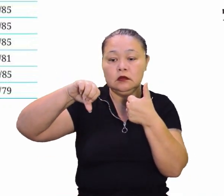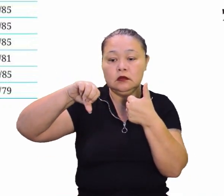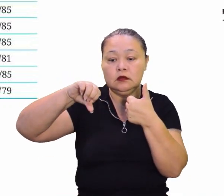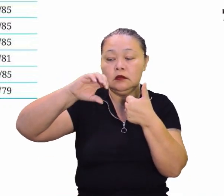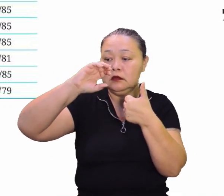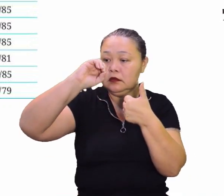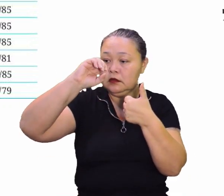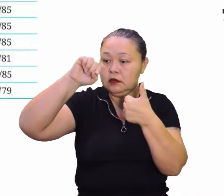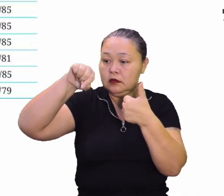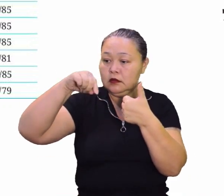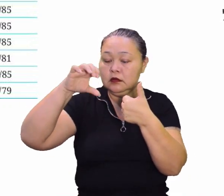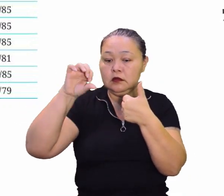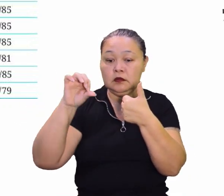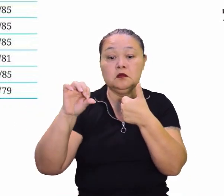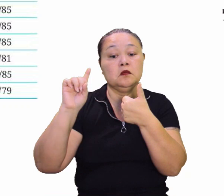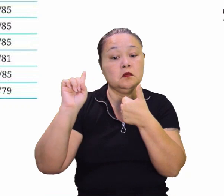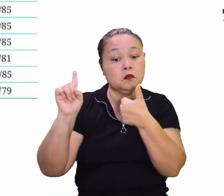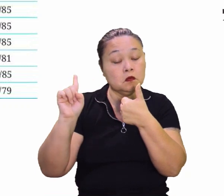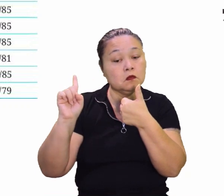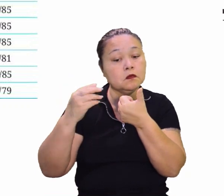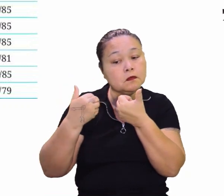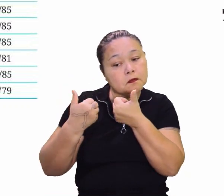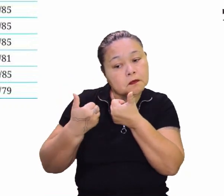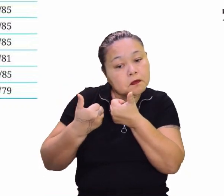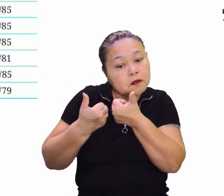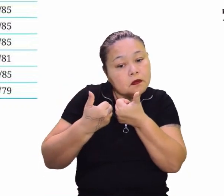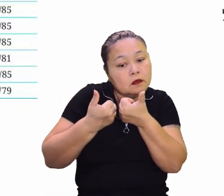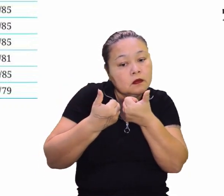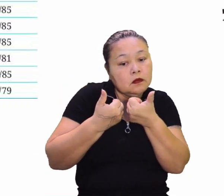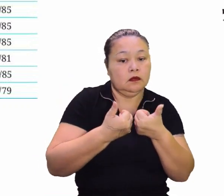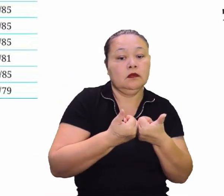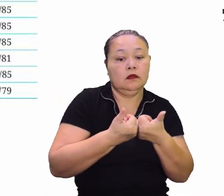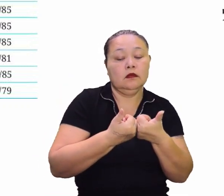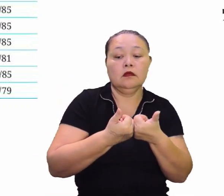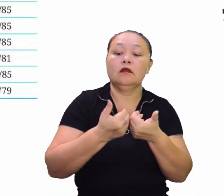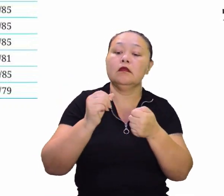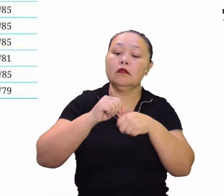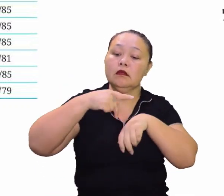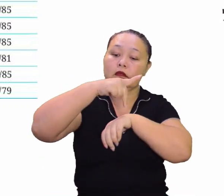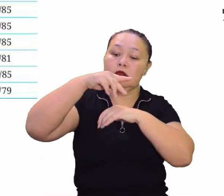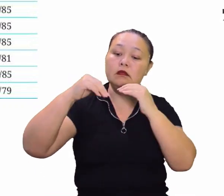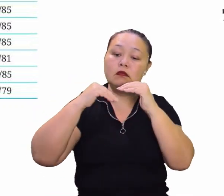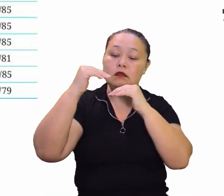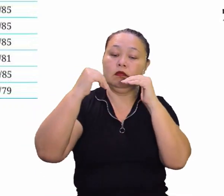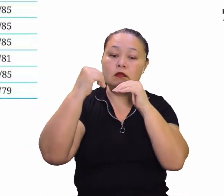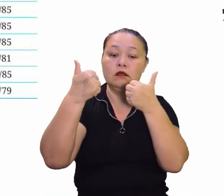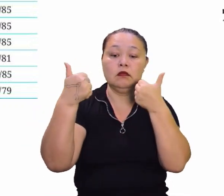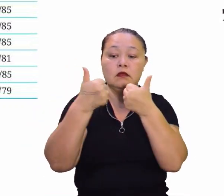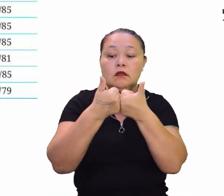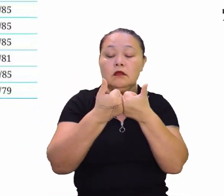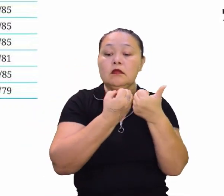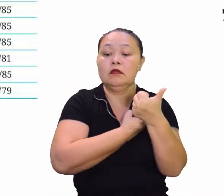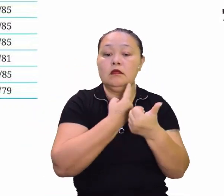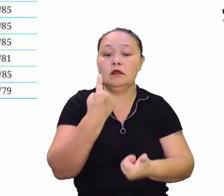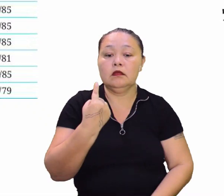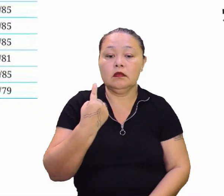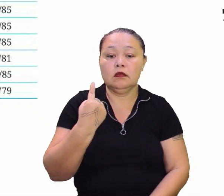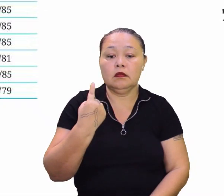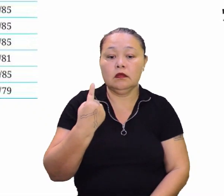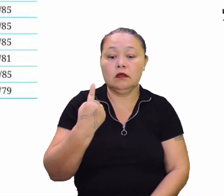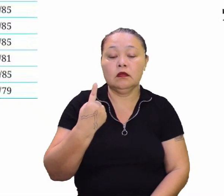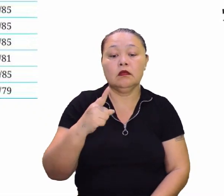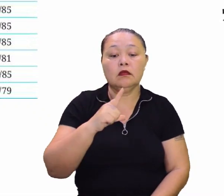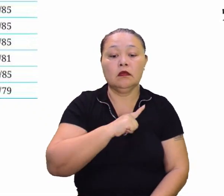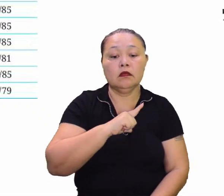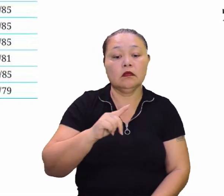0,9. Isso faz com que ele se aproxime, sim, dos Certeza. países desenvolvidos. Porque também próximo de 1, né? Exatamente. O